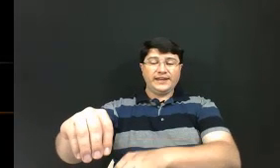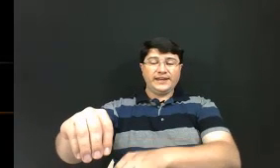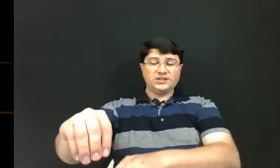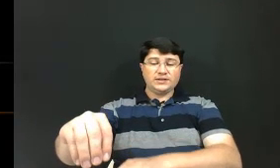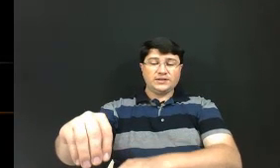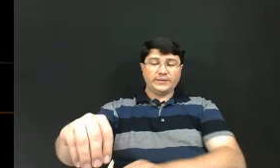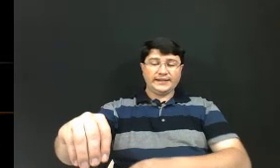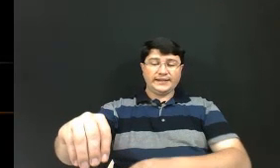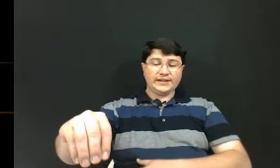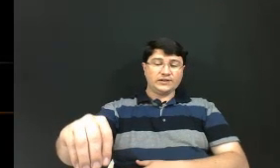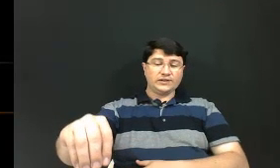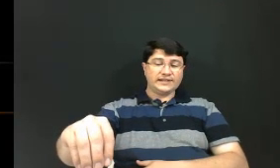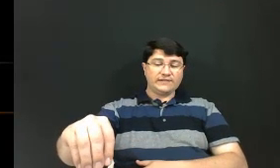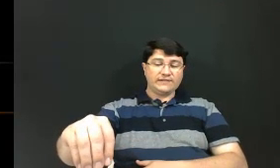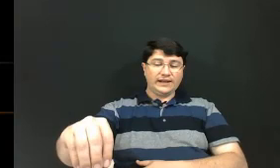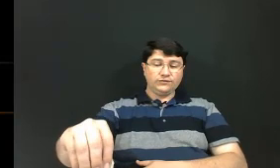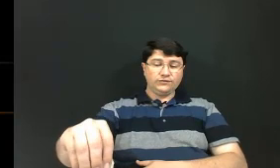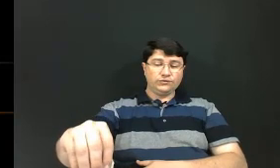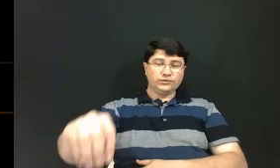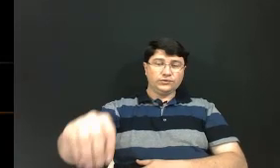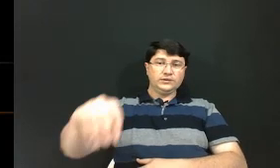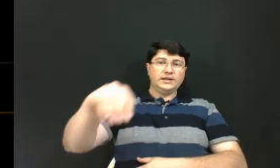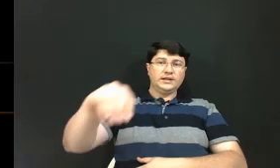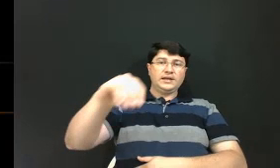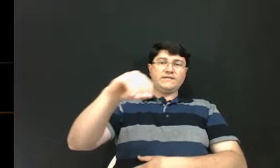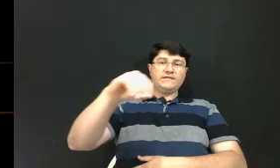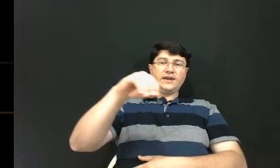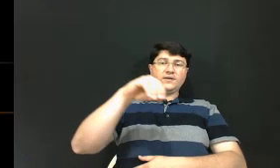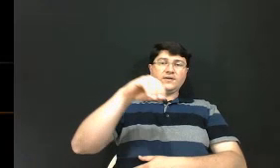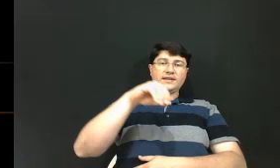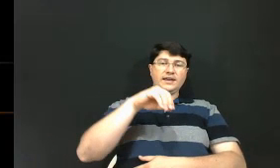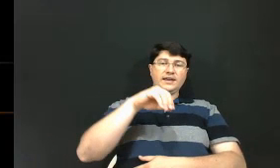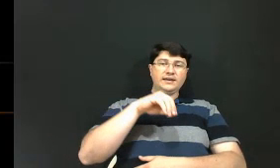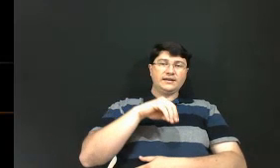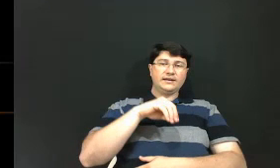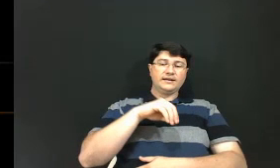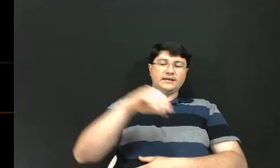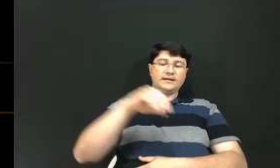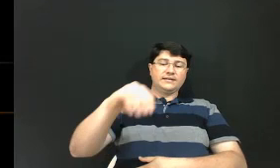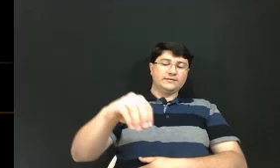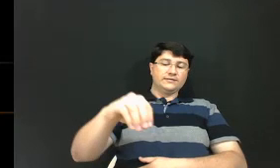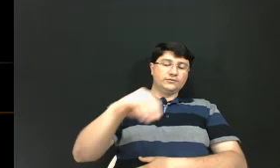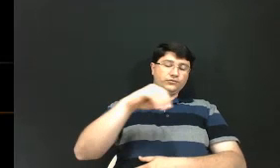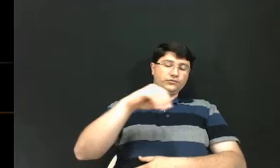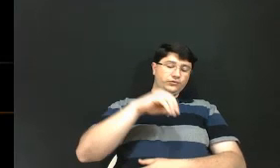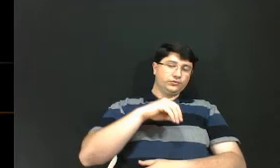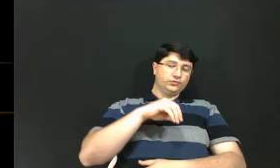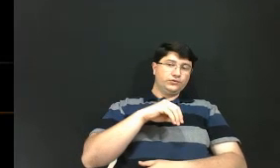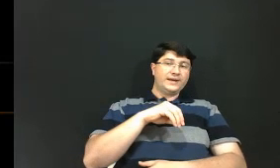vai da frente para trás. Ele estava lá no futuro e veio aqui num futuro